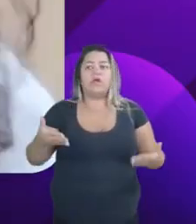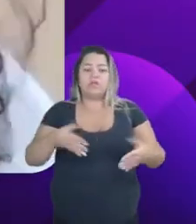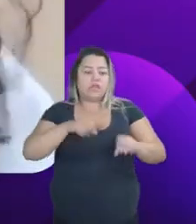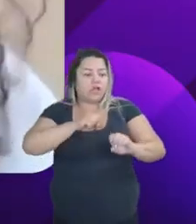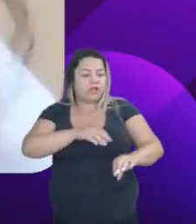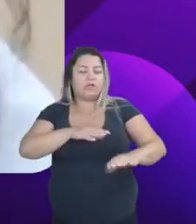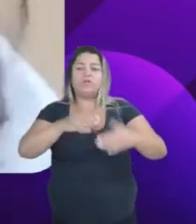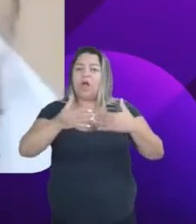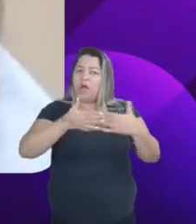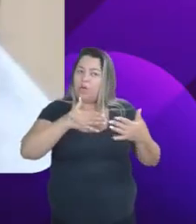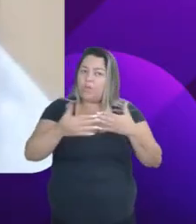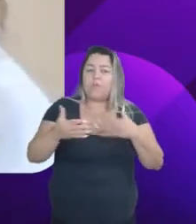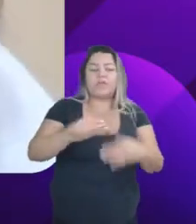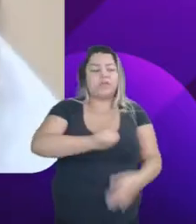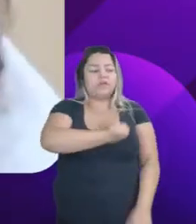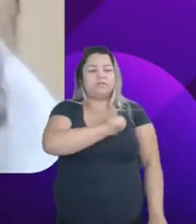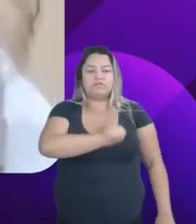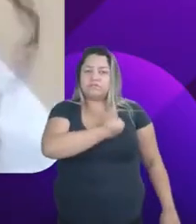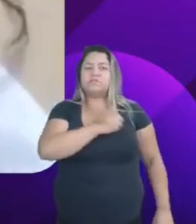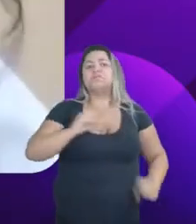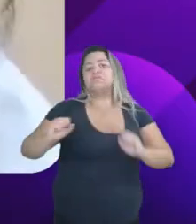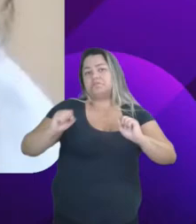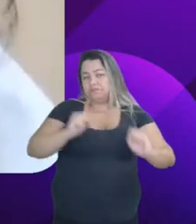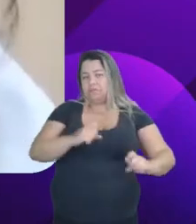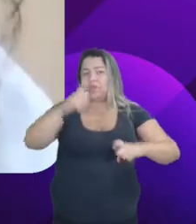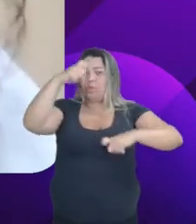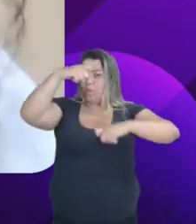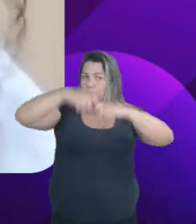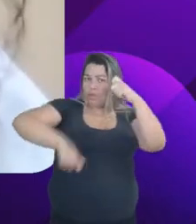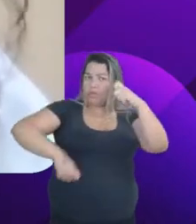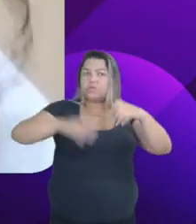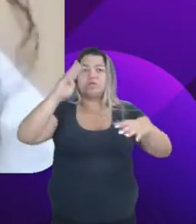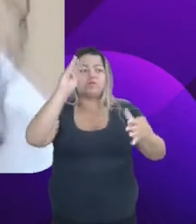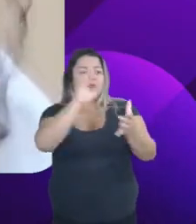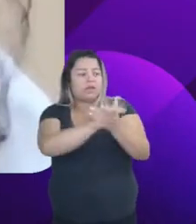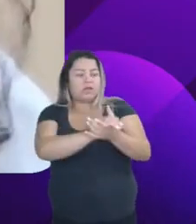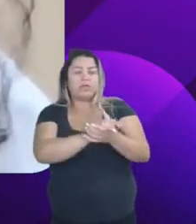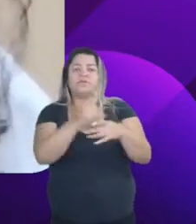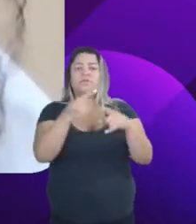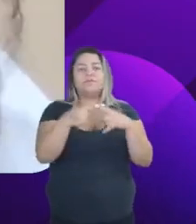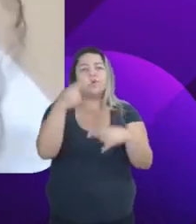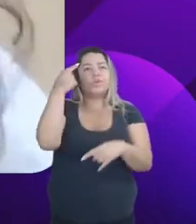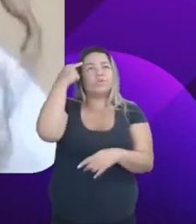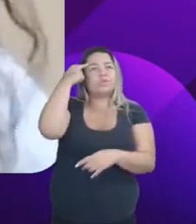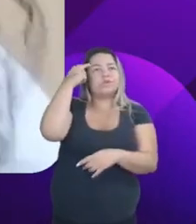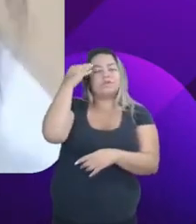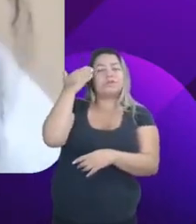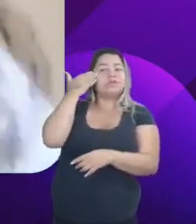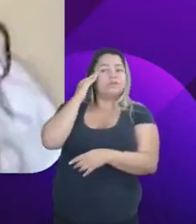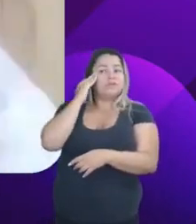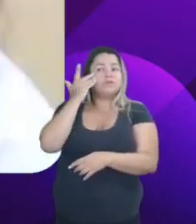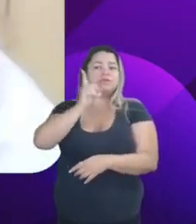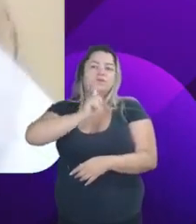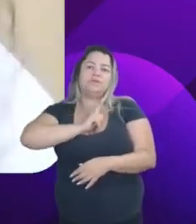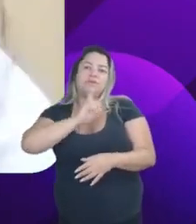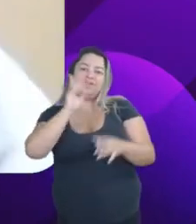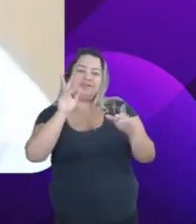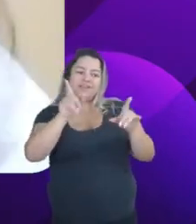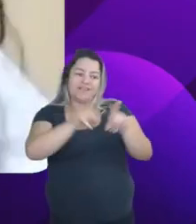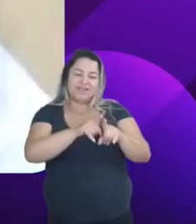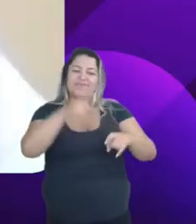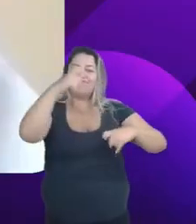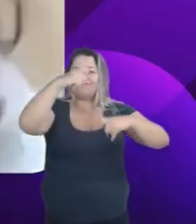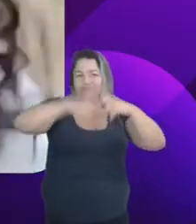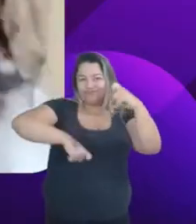algum momento das suas vidas, podem ter sido estupradas pelos seus companheiros, porque no imaginário nosso, a gente ainda tem que namorar sem